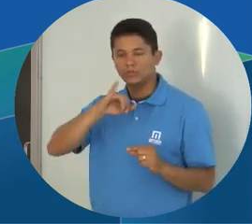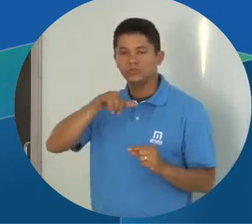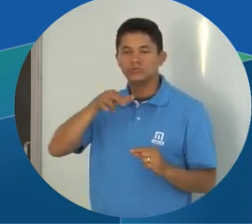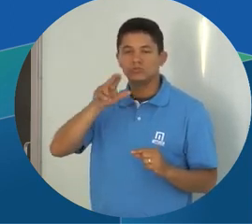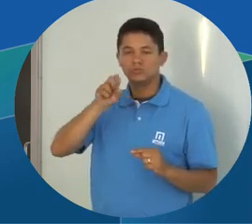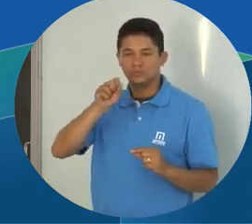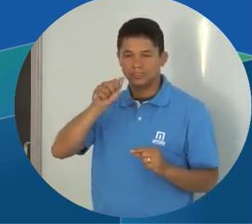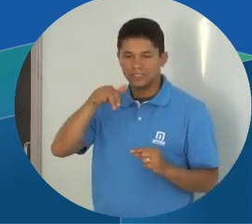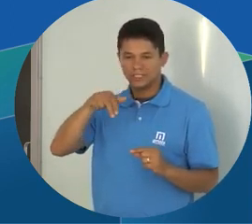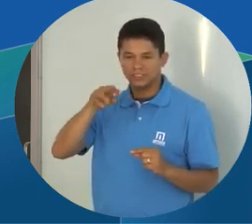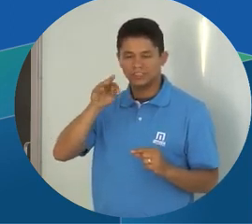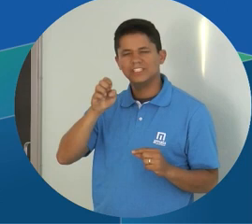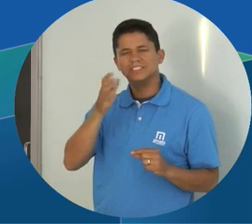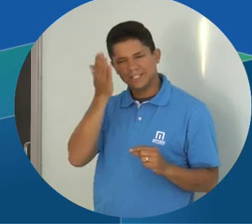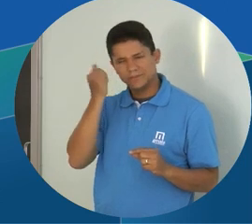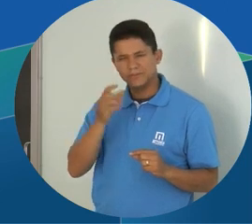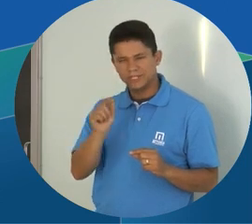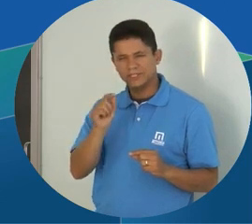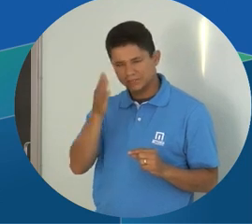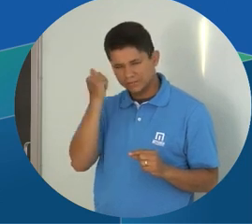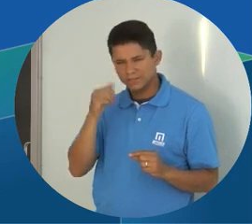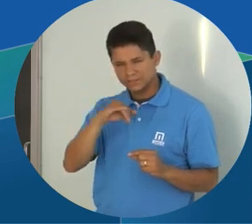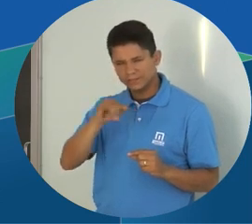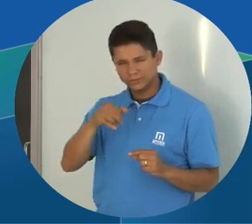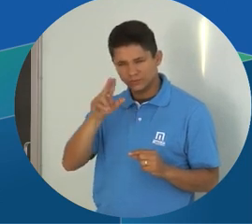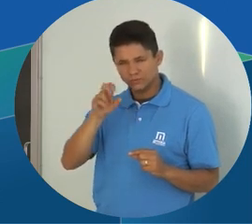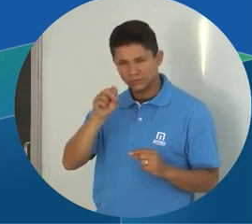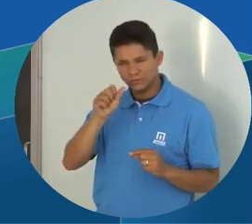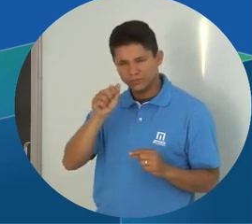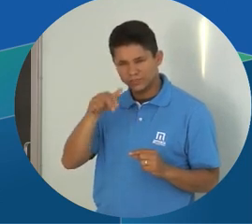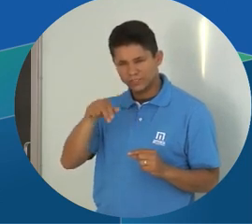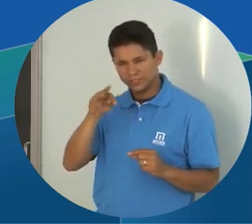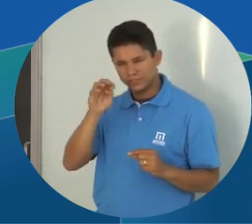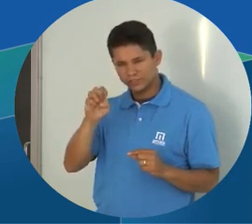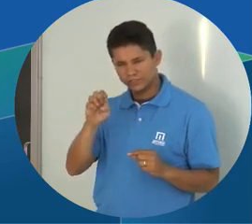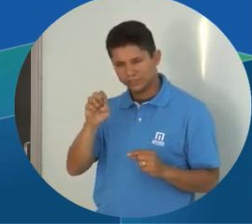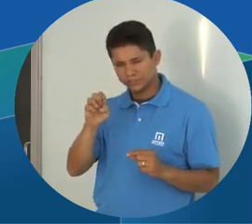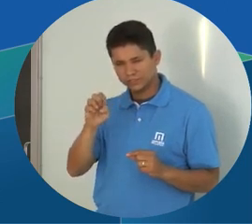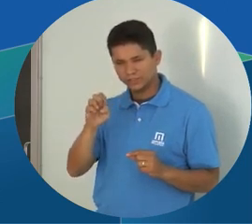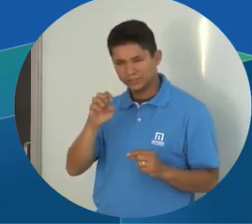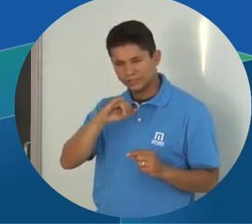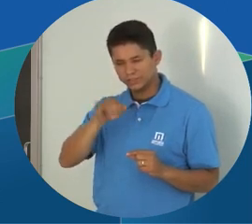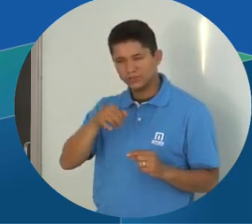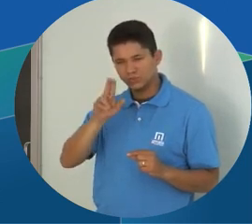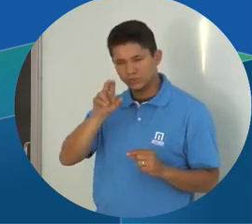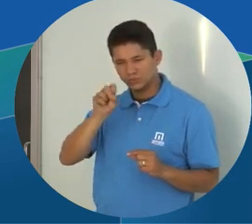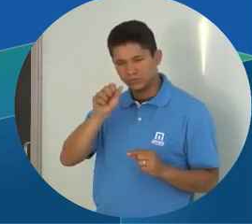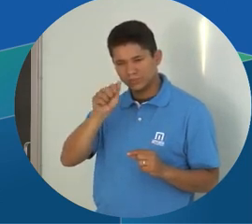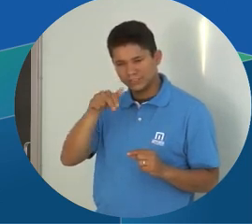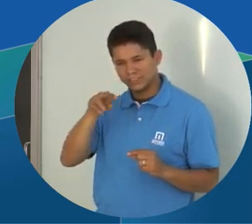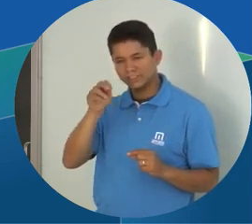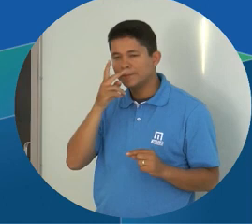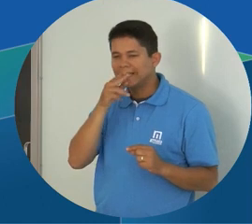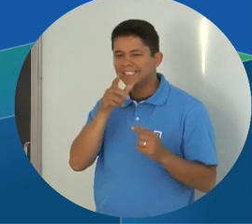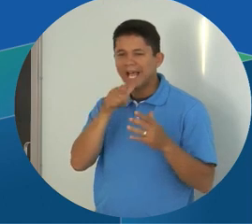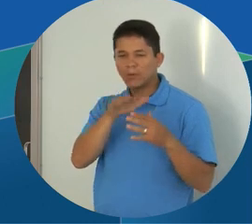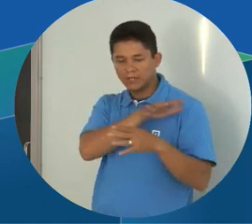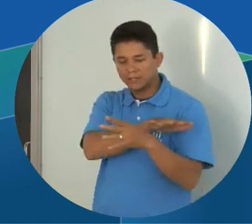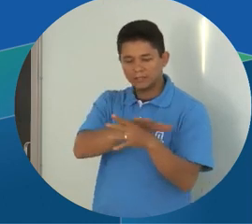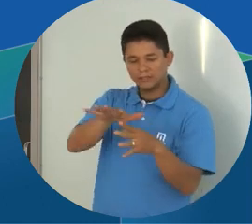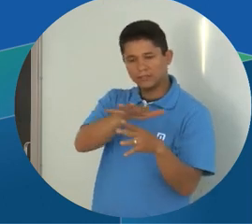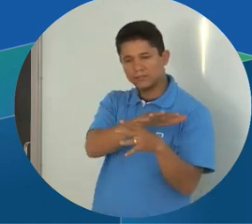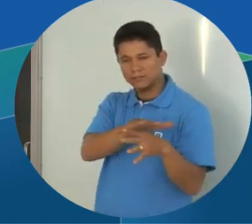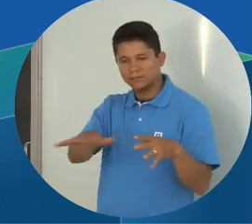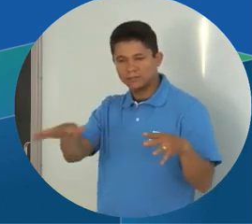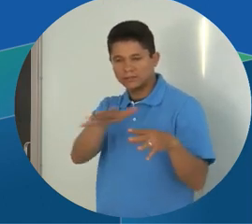mais esforço do que, em tese, resistência por metro. Então, essa foi uma das singularidades que a modelagem 3D